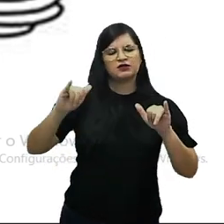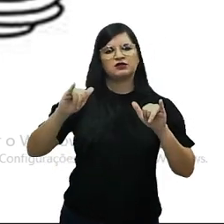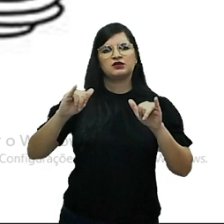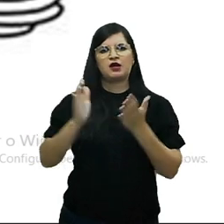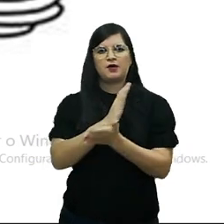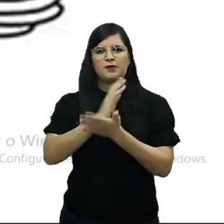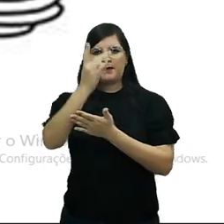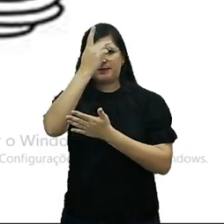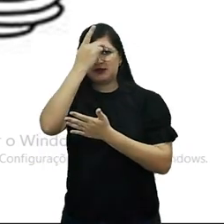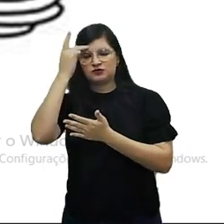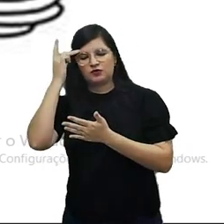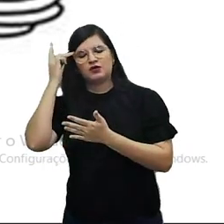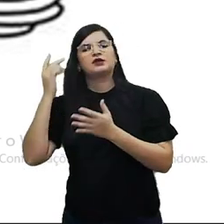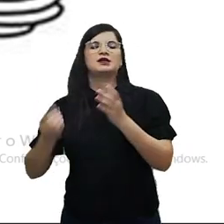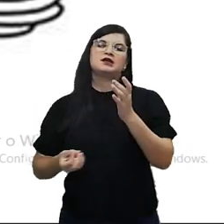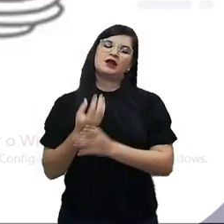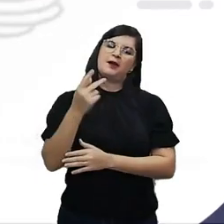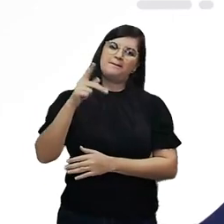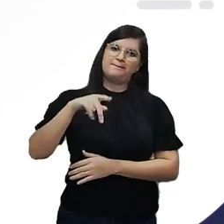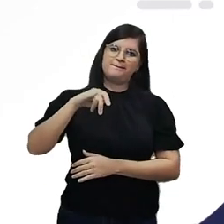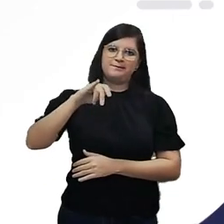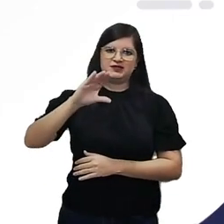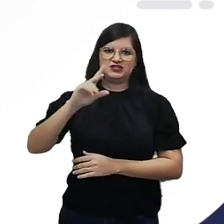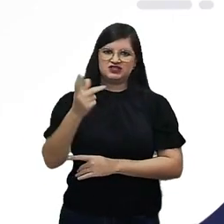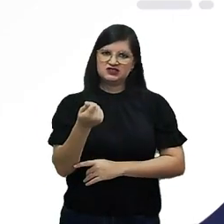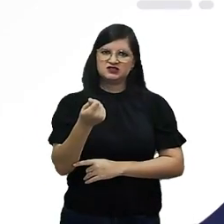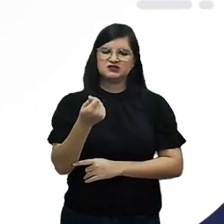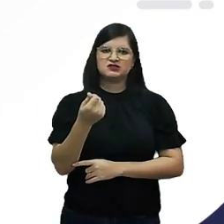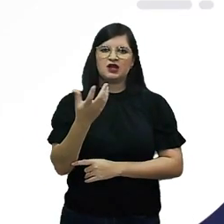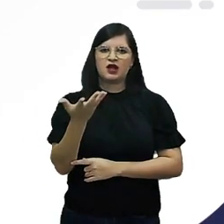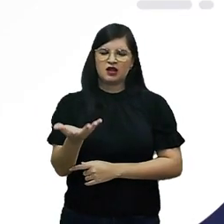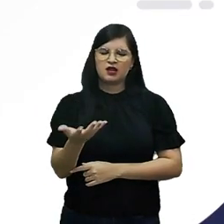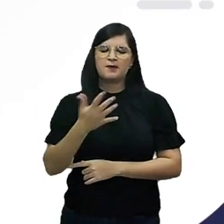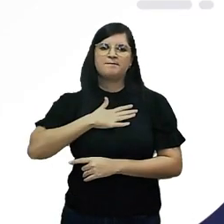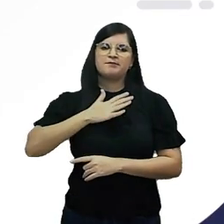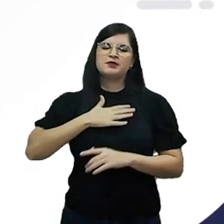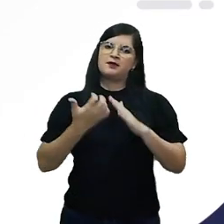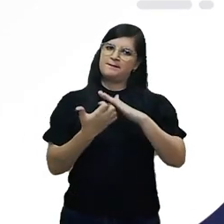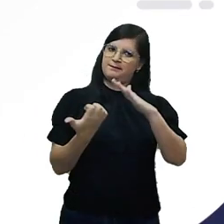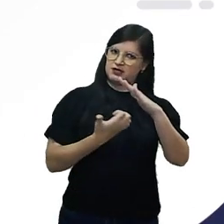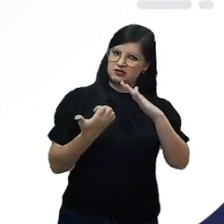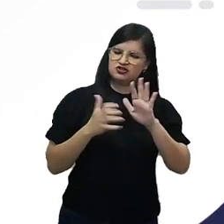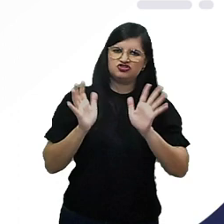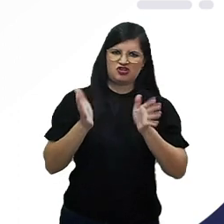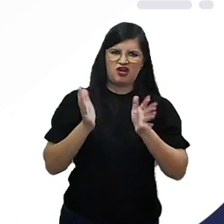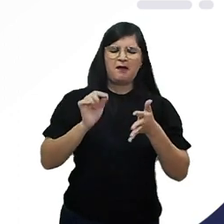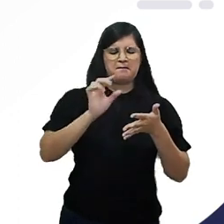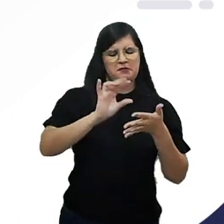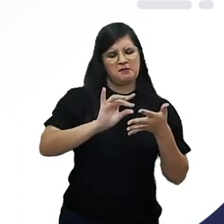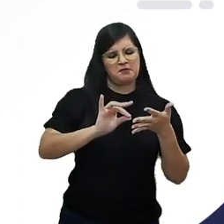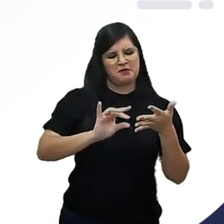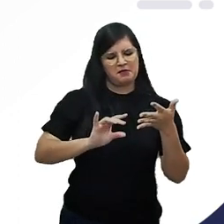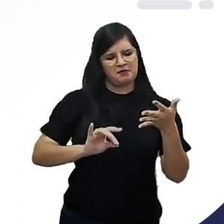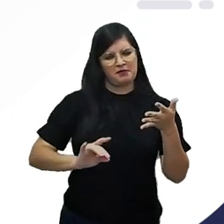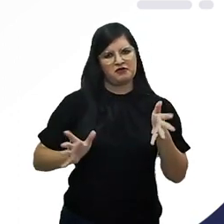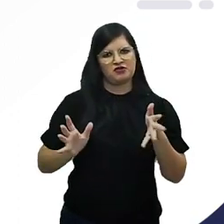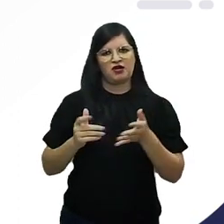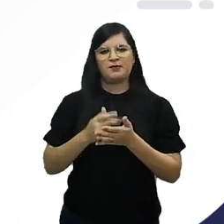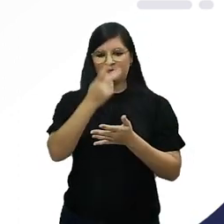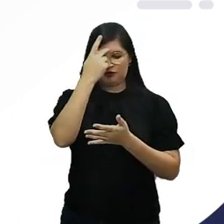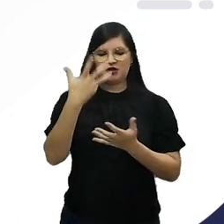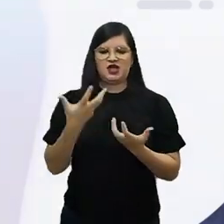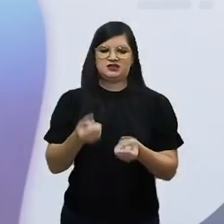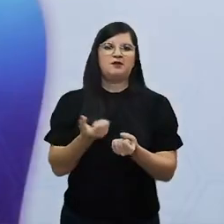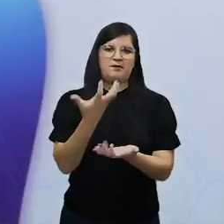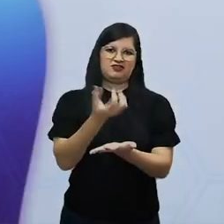gente que às vezes vai fazer um pitch e aí acaba colocando o seguinte, a minha empresa ela já faz isso e isso. Aí a pessoa fala, ok, eu quero fazer o download